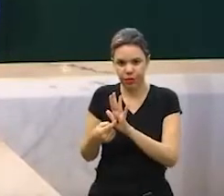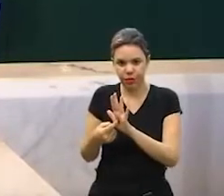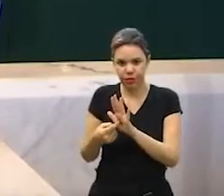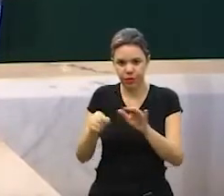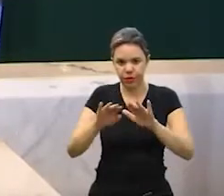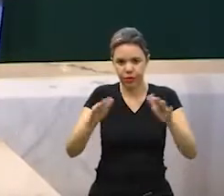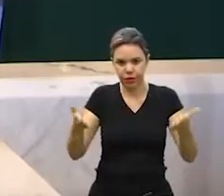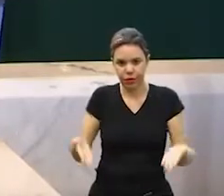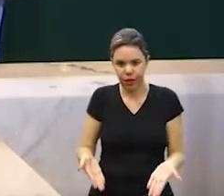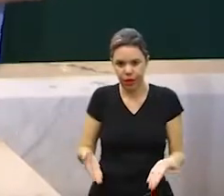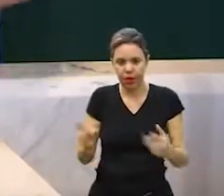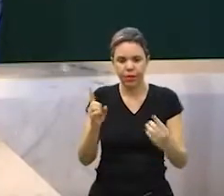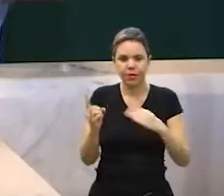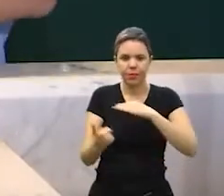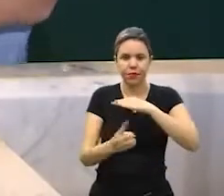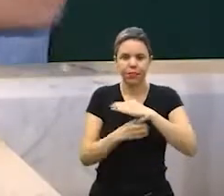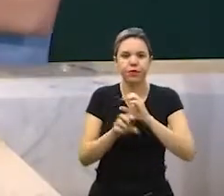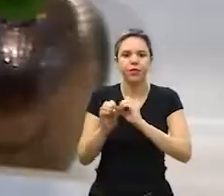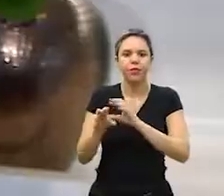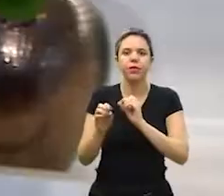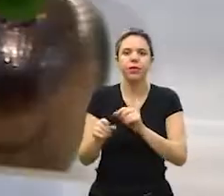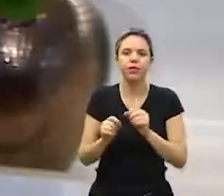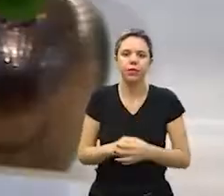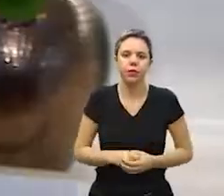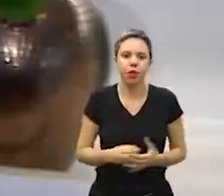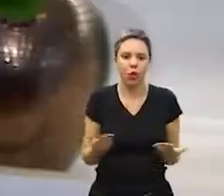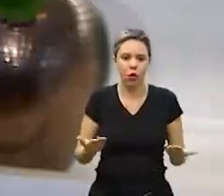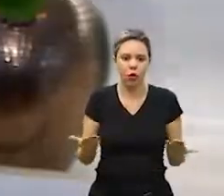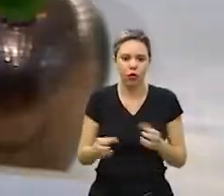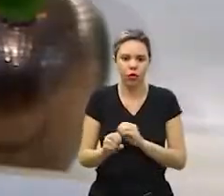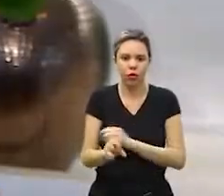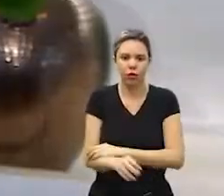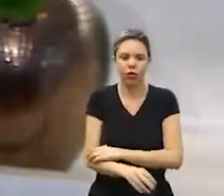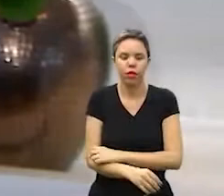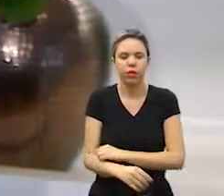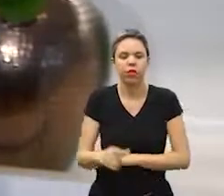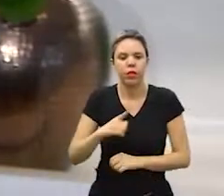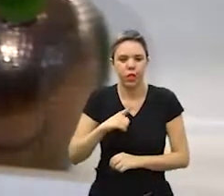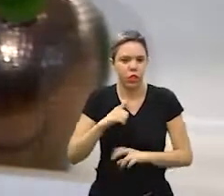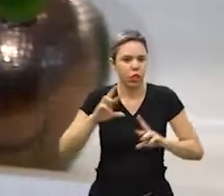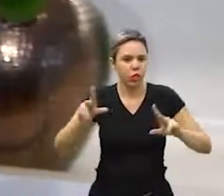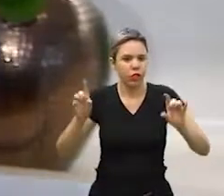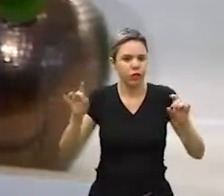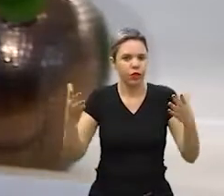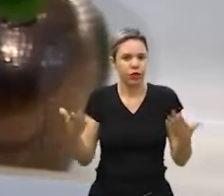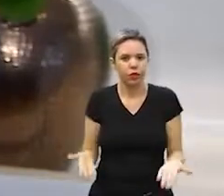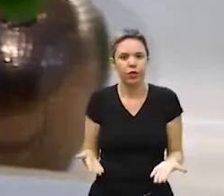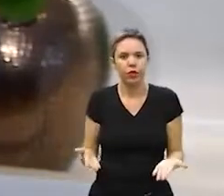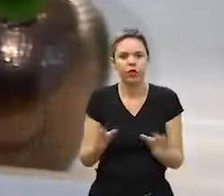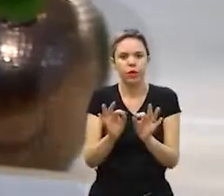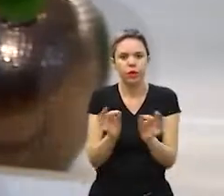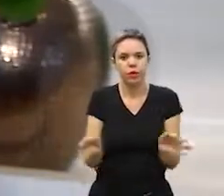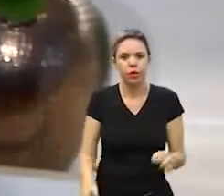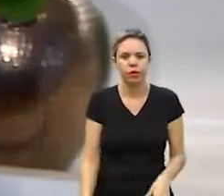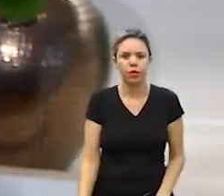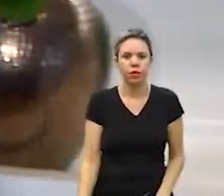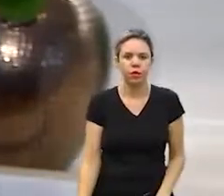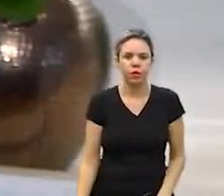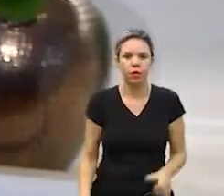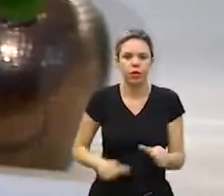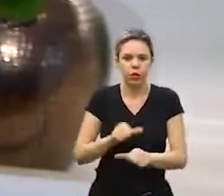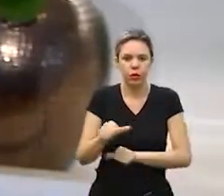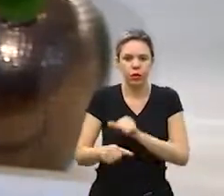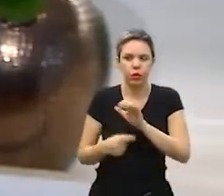aqui no nosso balcão. O que a gente vai ensinar? Hoje temos uns drinks diferentes aqui, um pouco mais simples. Você viu que